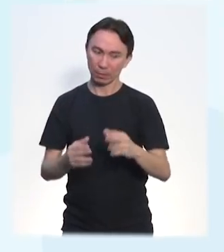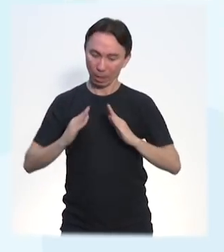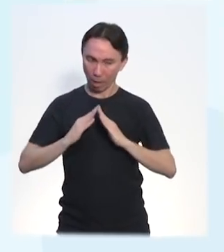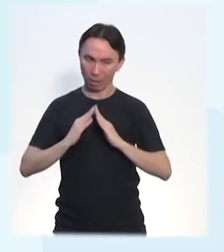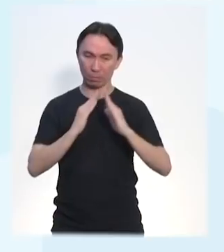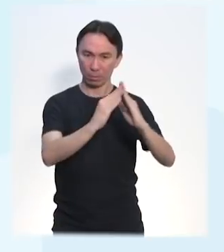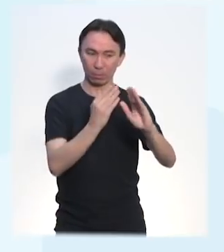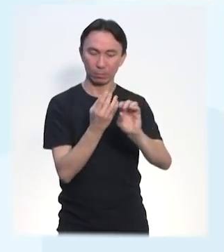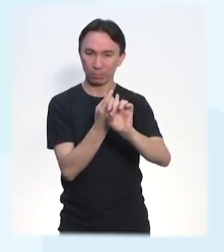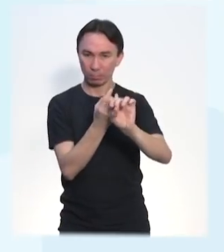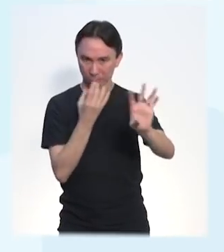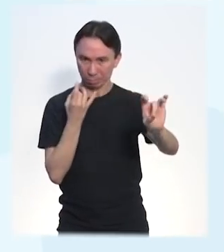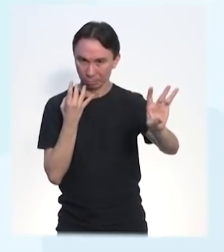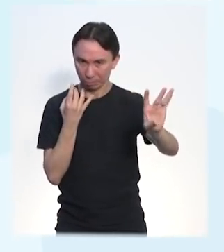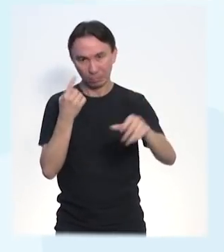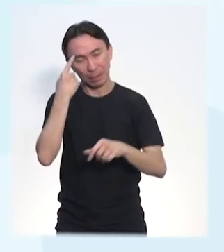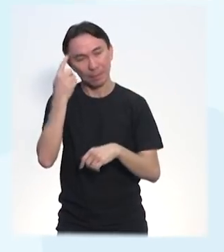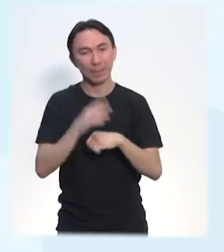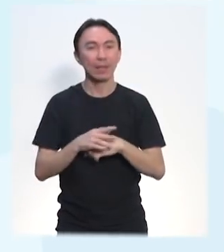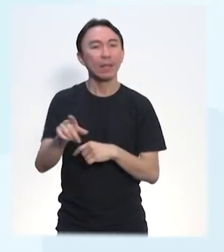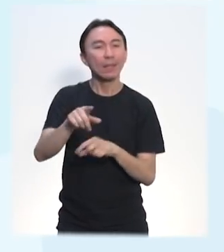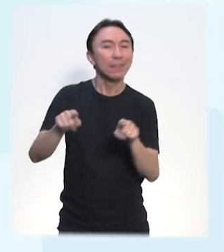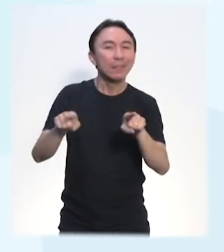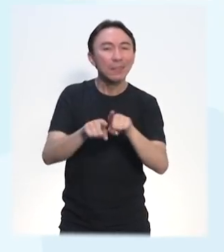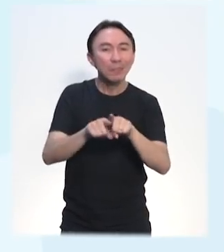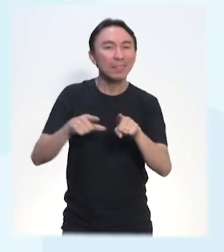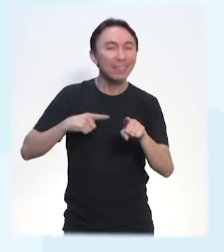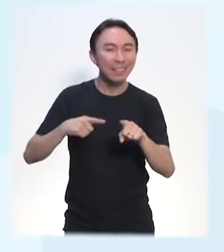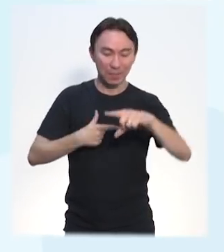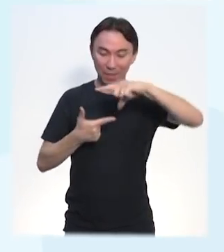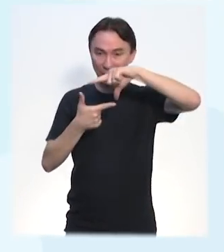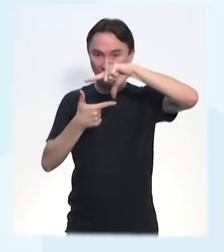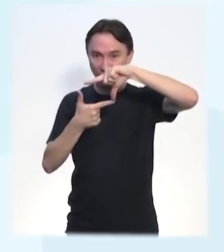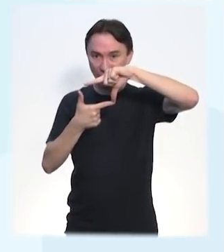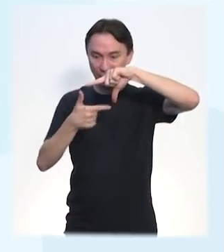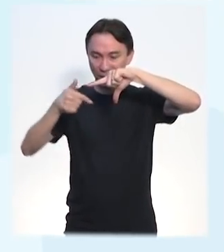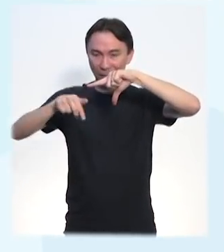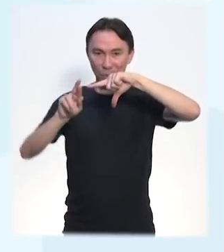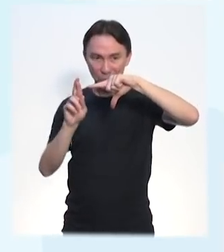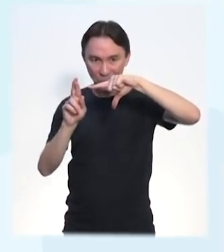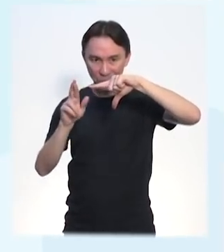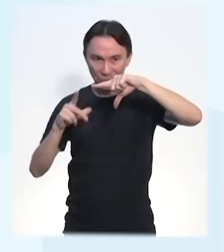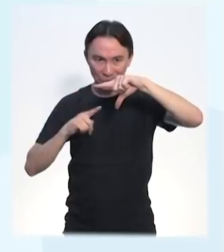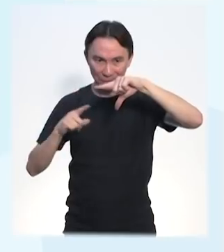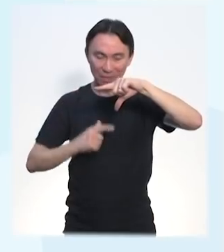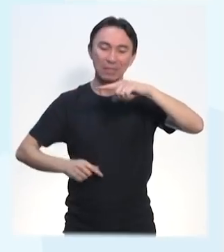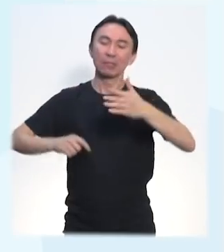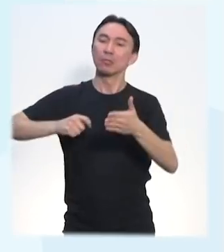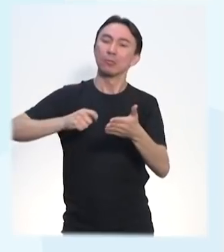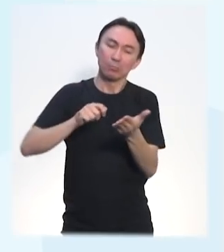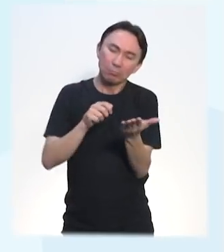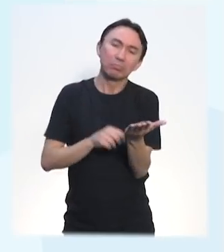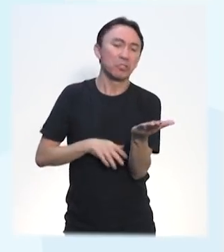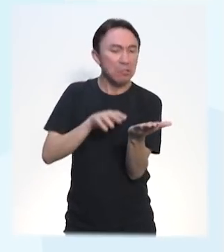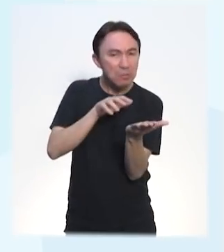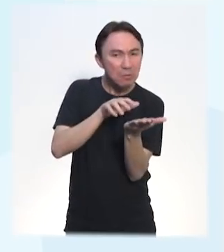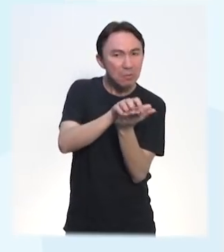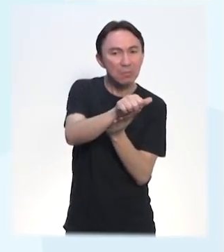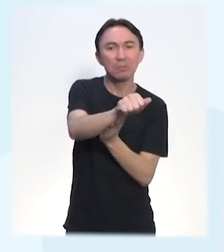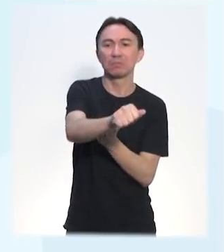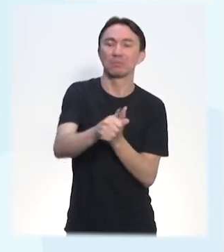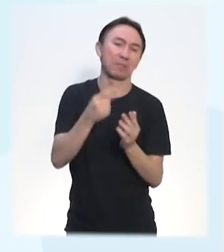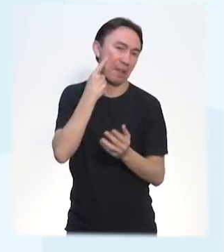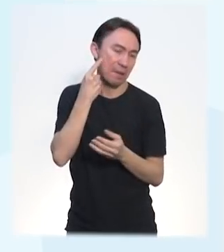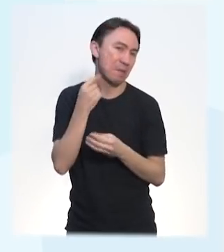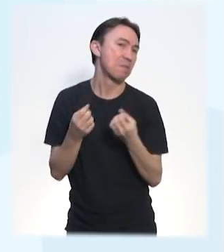se inscrever através do link. No caso aí está o QR Code que vai aparecer para vocês. Então, pode existir mais de uma equipe